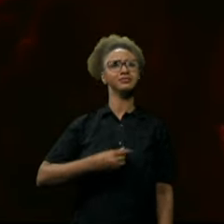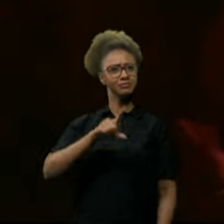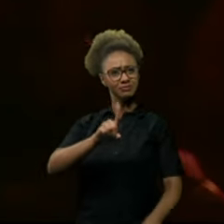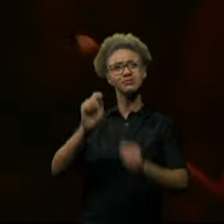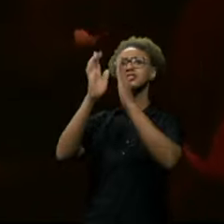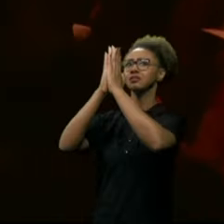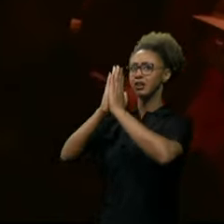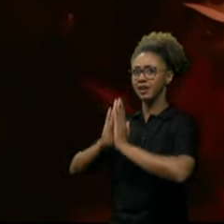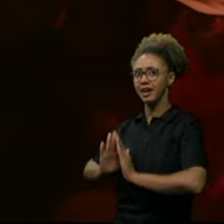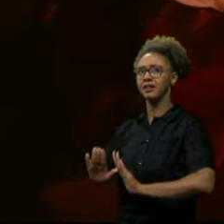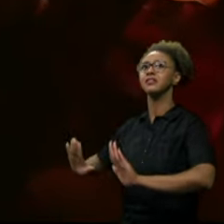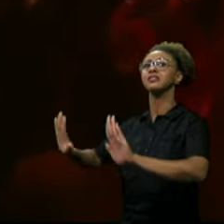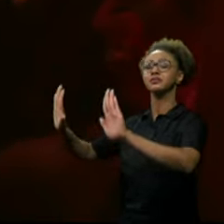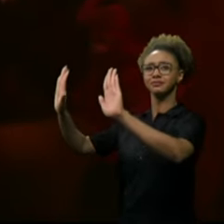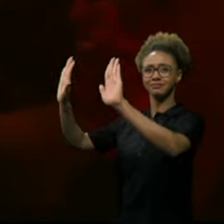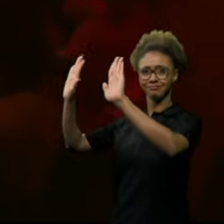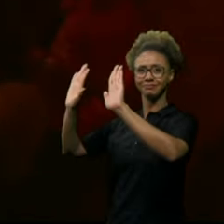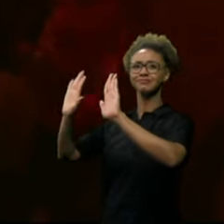entre o